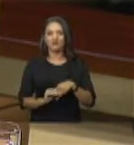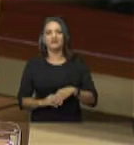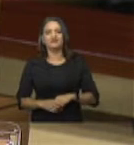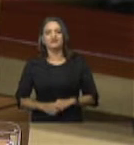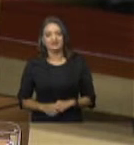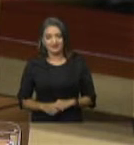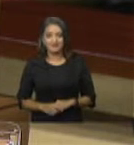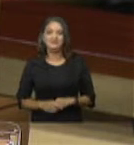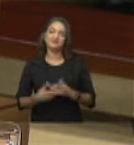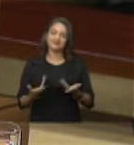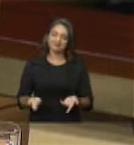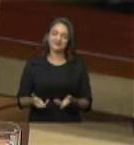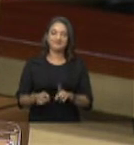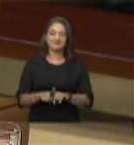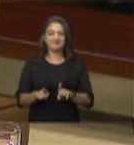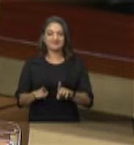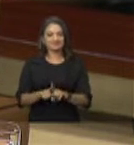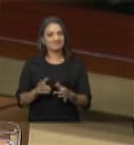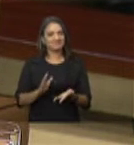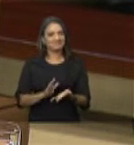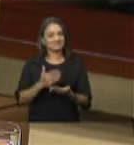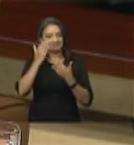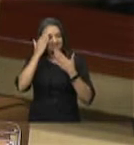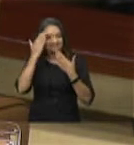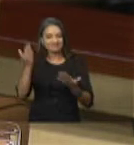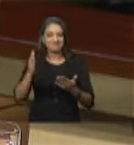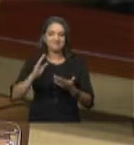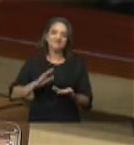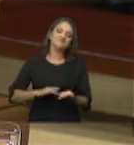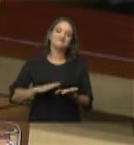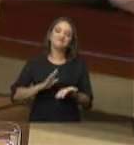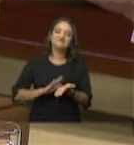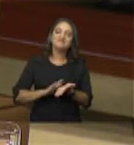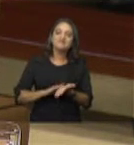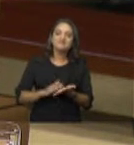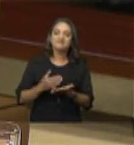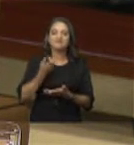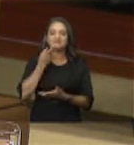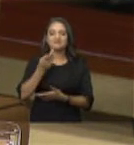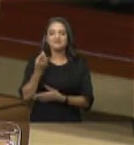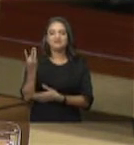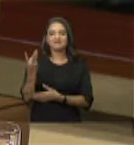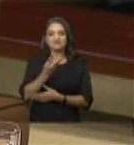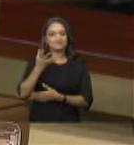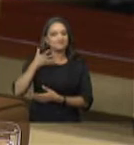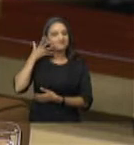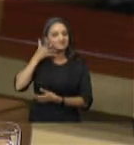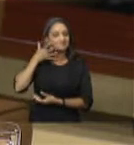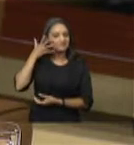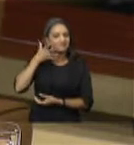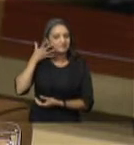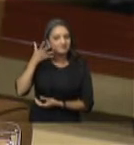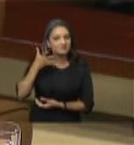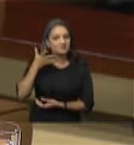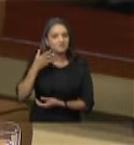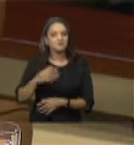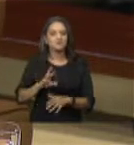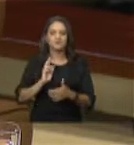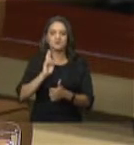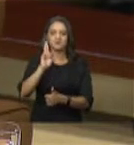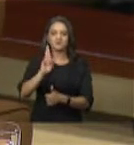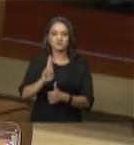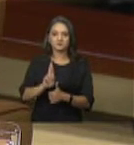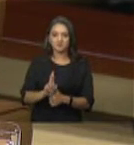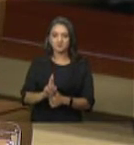os elogios legítimos de genuínos as três sustentações orais do ilustre procurador